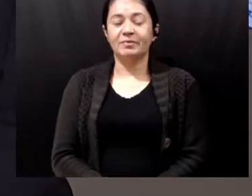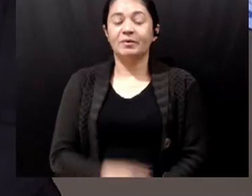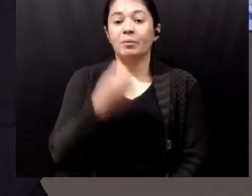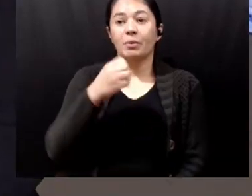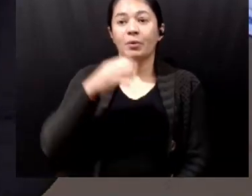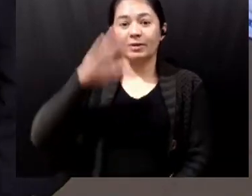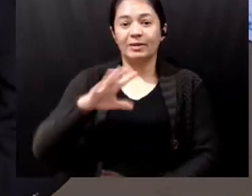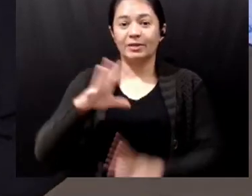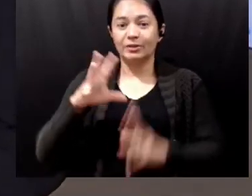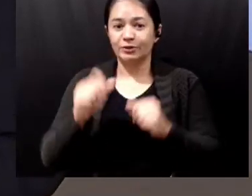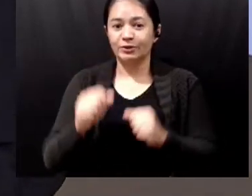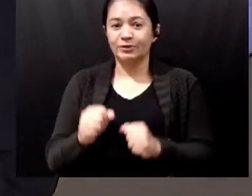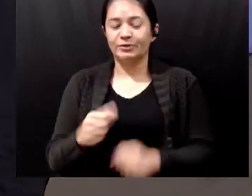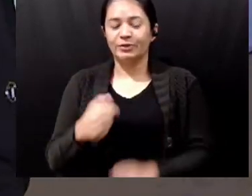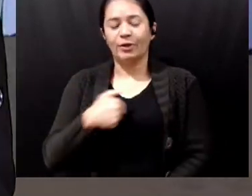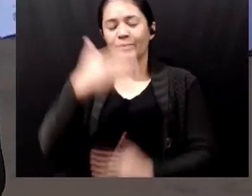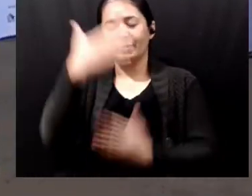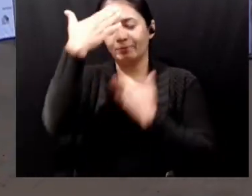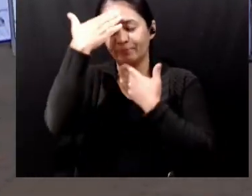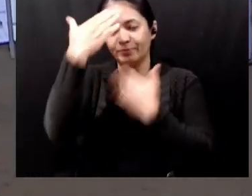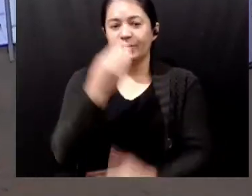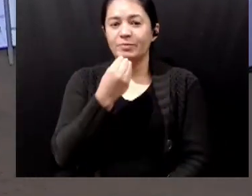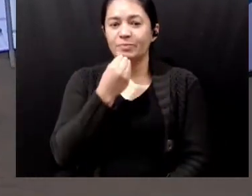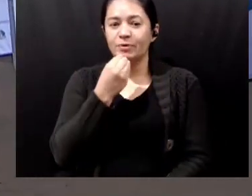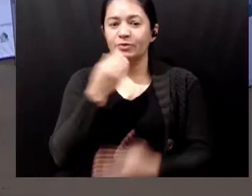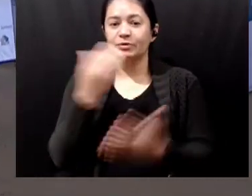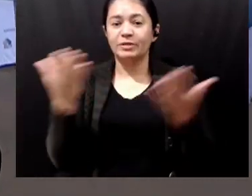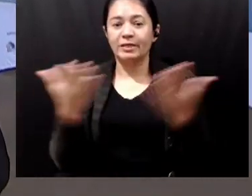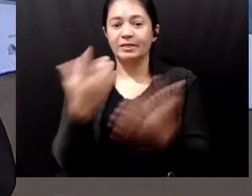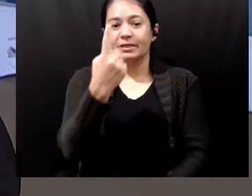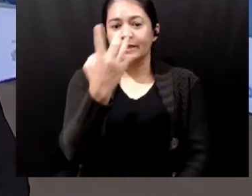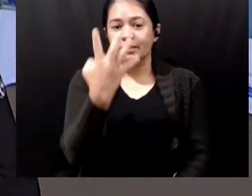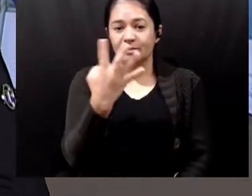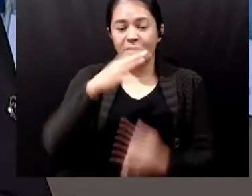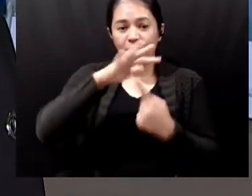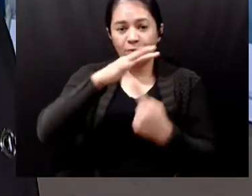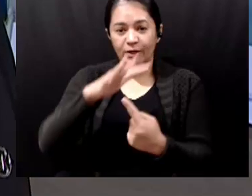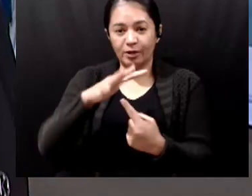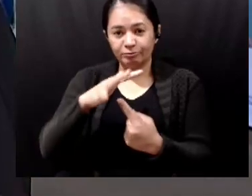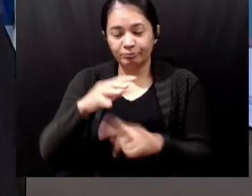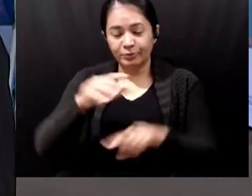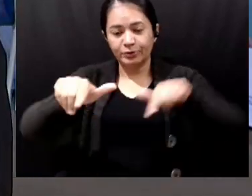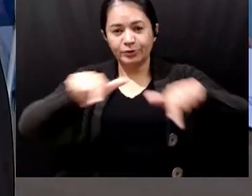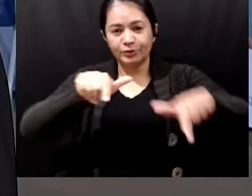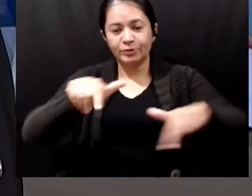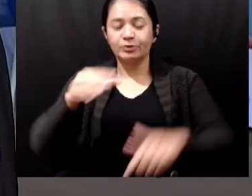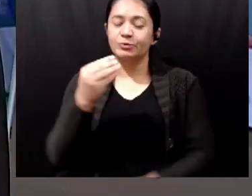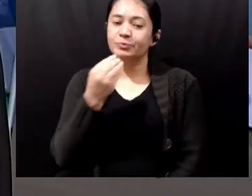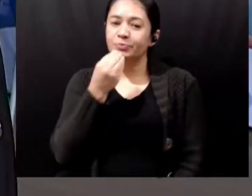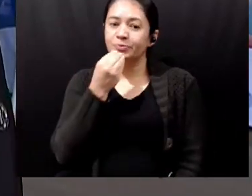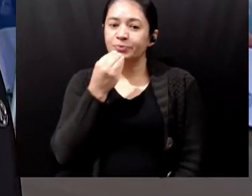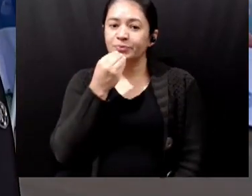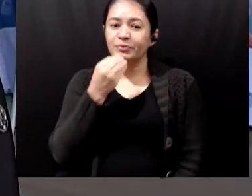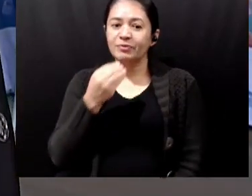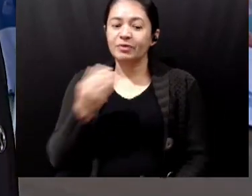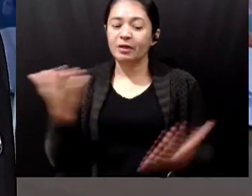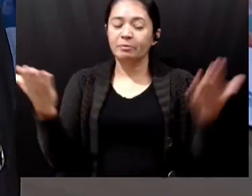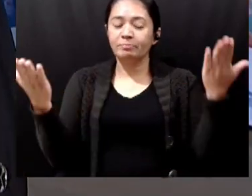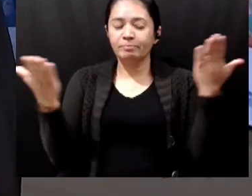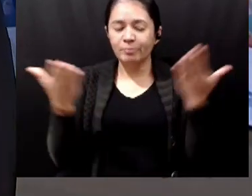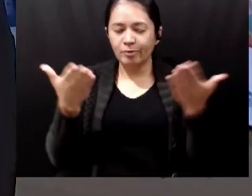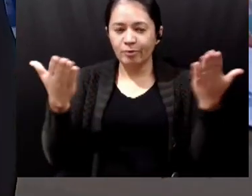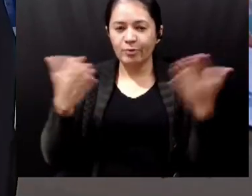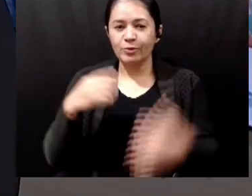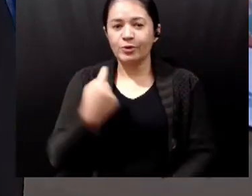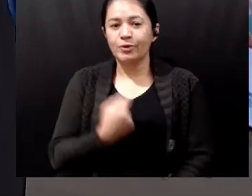agradeço a oportunidade. Essa é a 14ª edição do Feirão de Emprego e Oportunidades e dessa vez a gente acrescenta aí